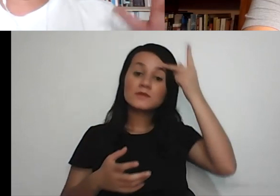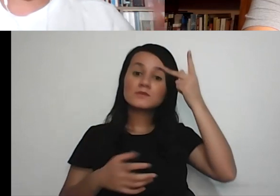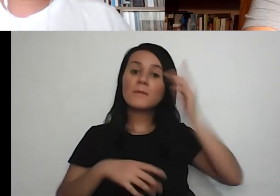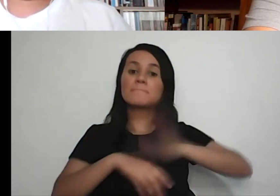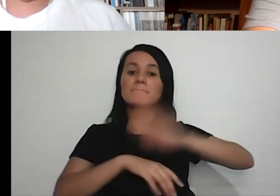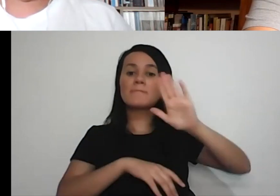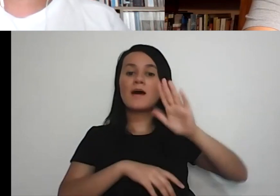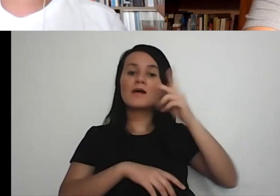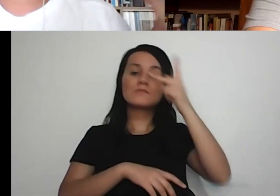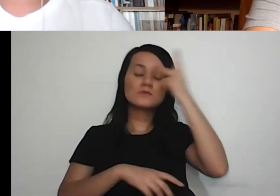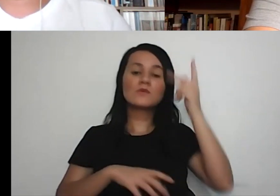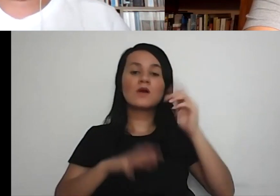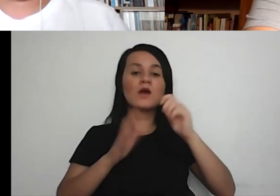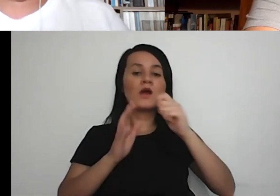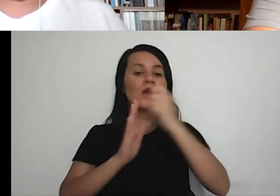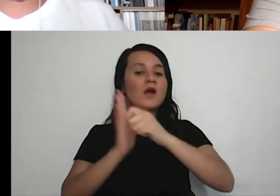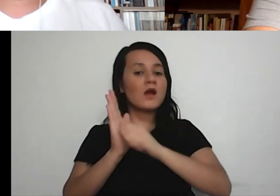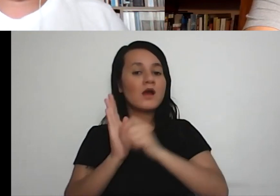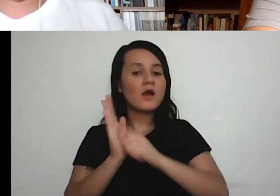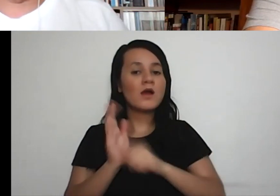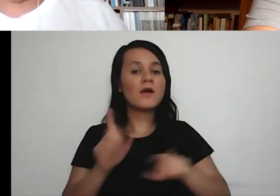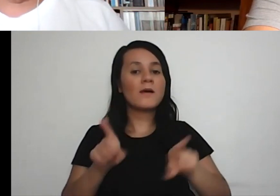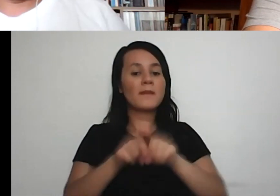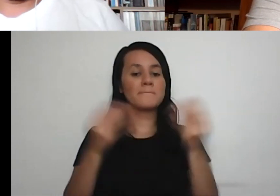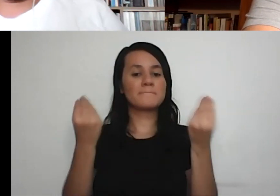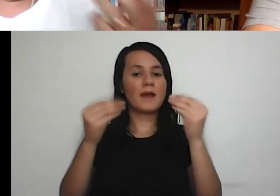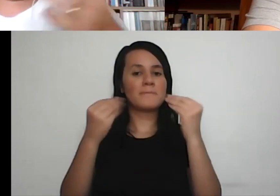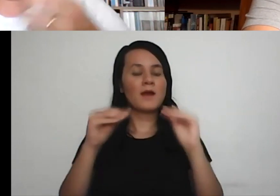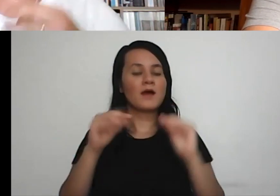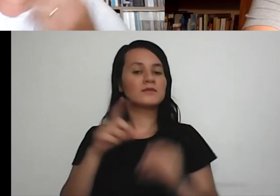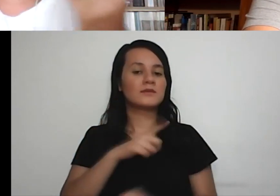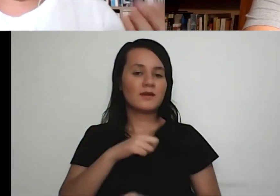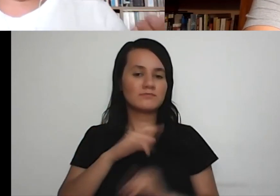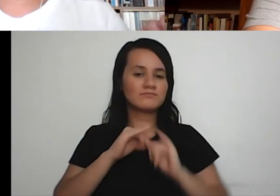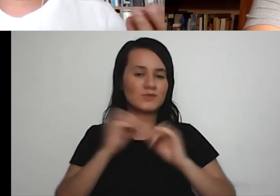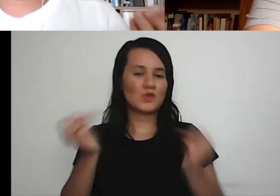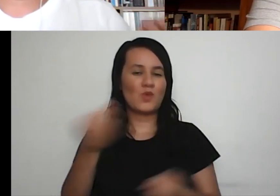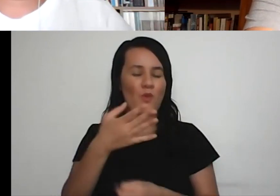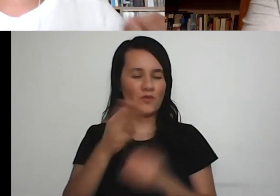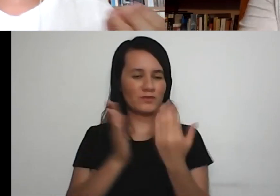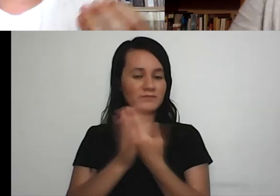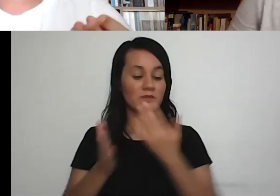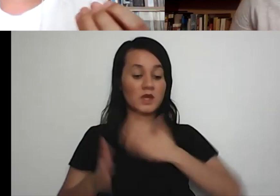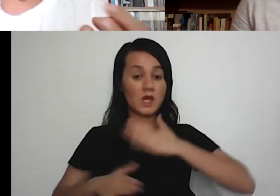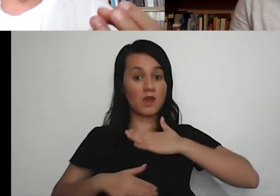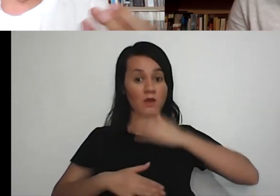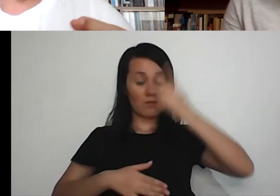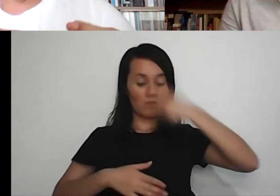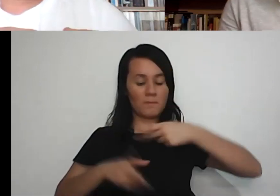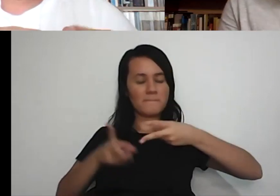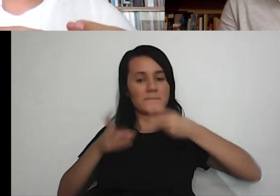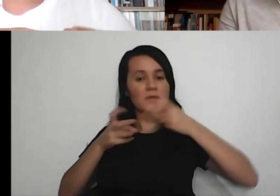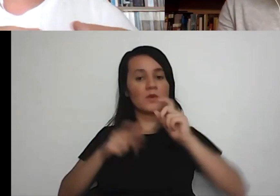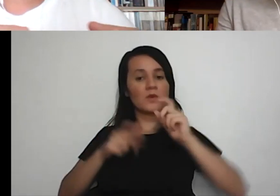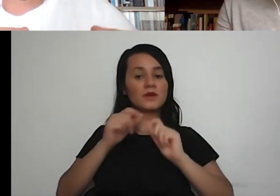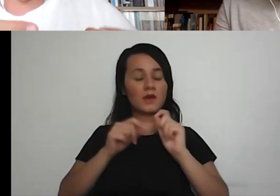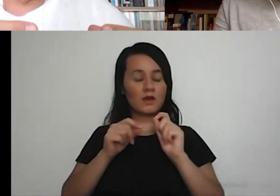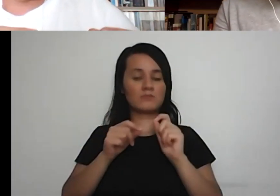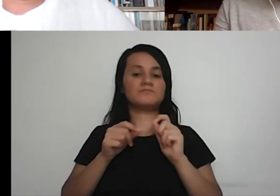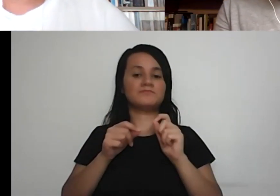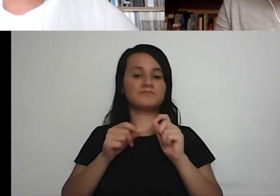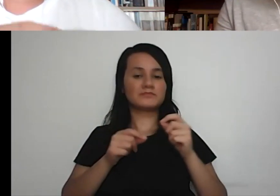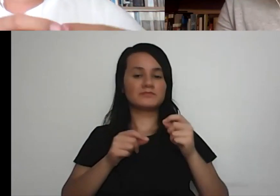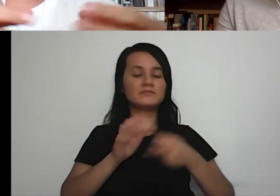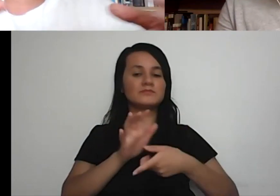gente escrevendo, mas mais gente conseguindo publicar. E a minha percepção é de que saiu de um núcleo mais